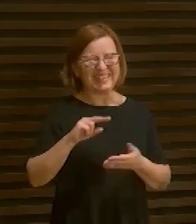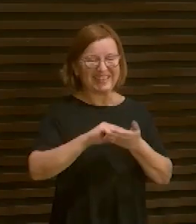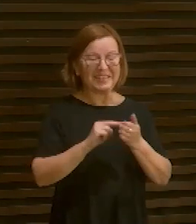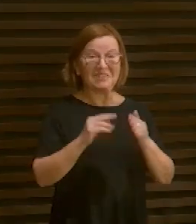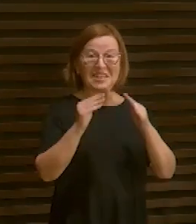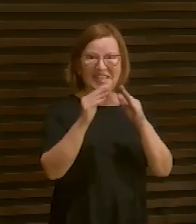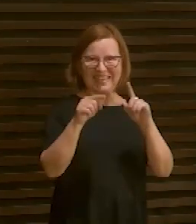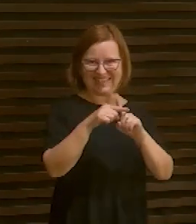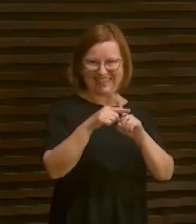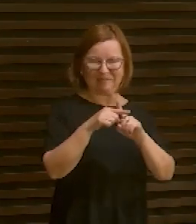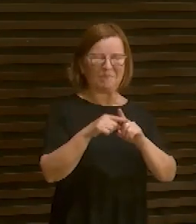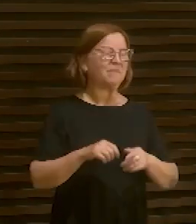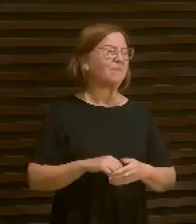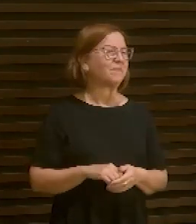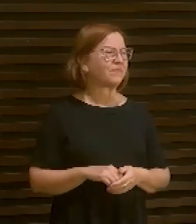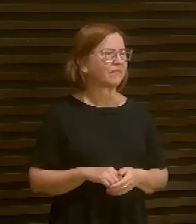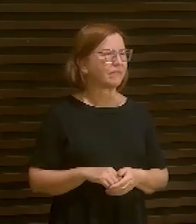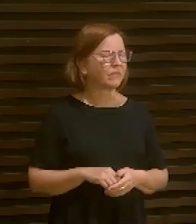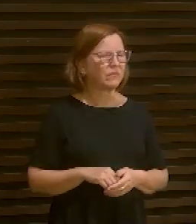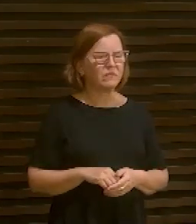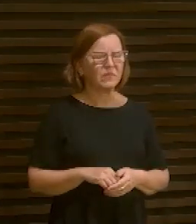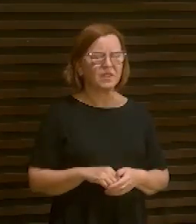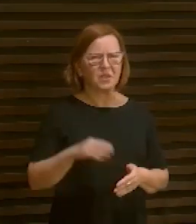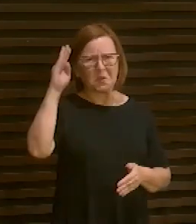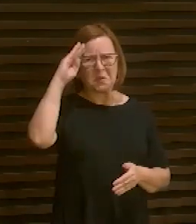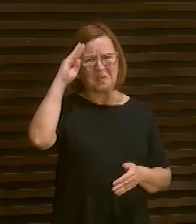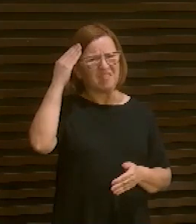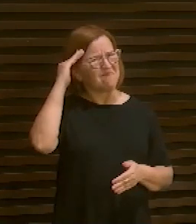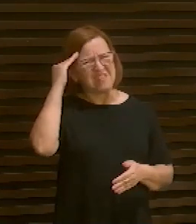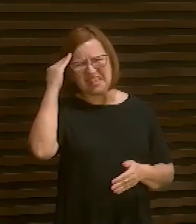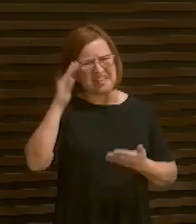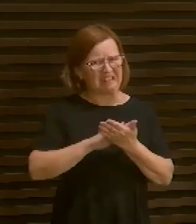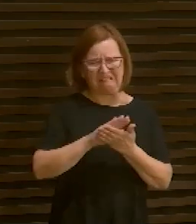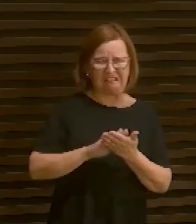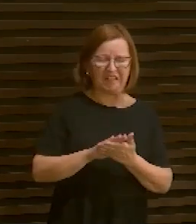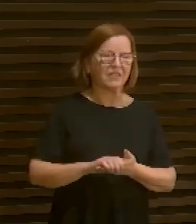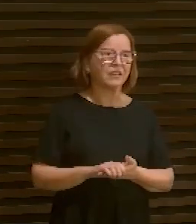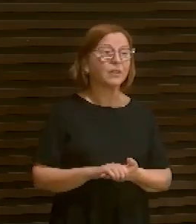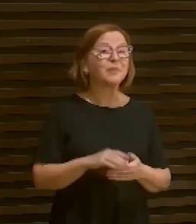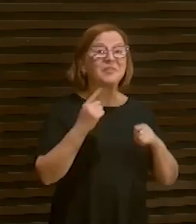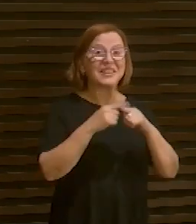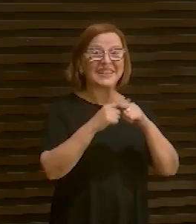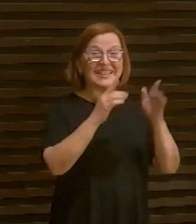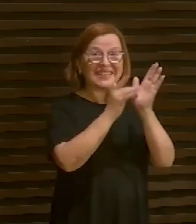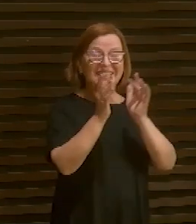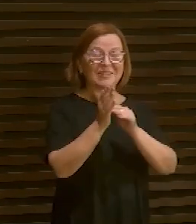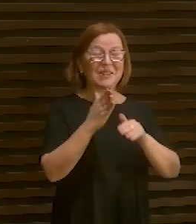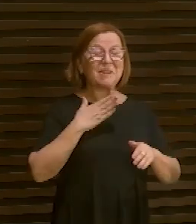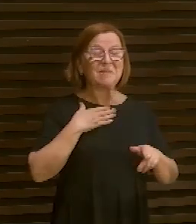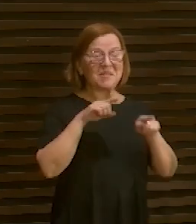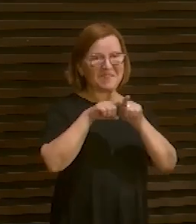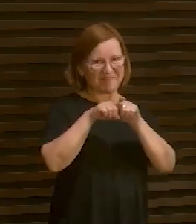E os inquisidores não entenderam. Porque Jesus é o meu irmão, é o